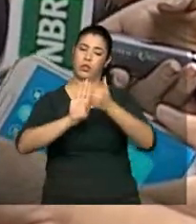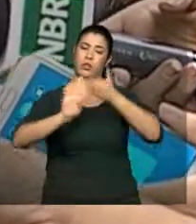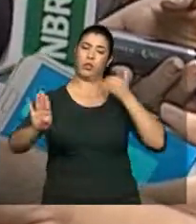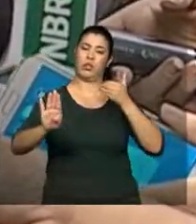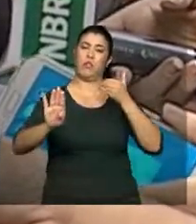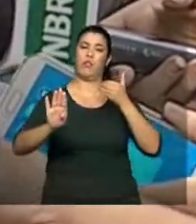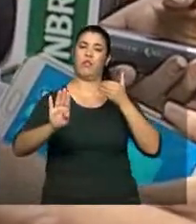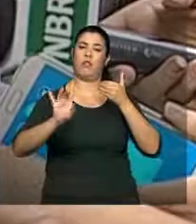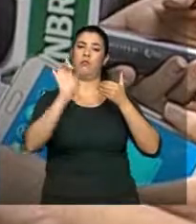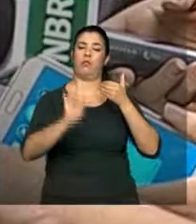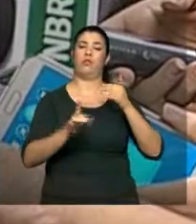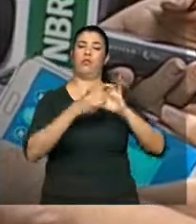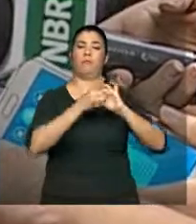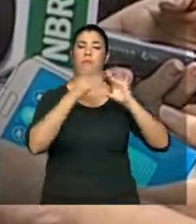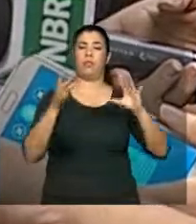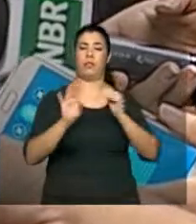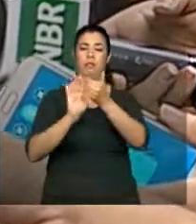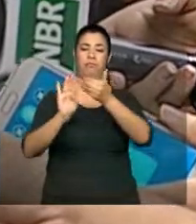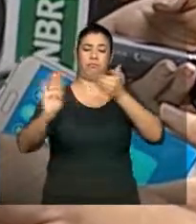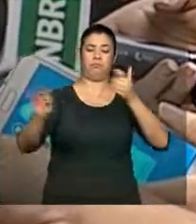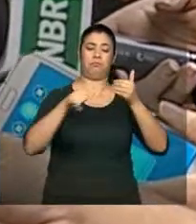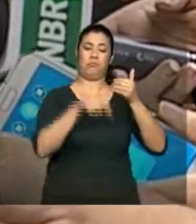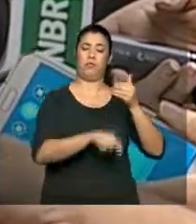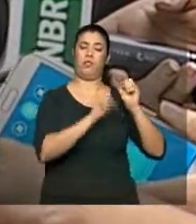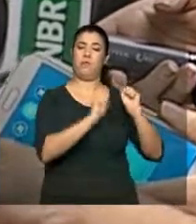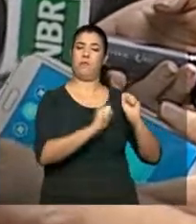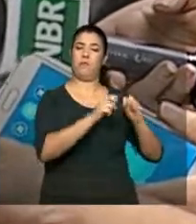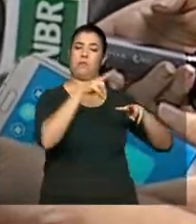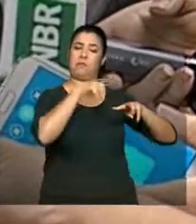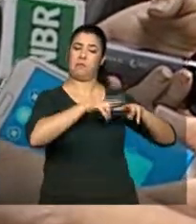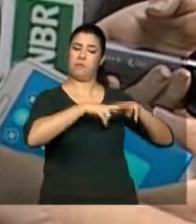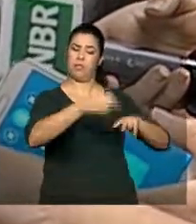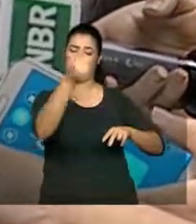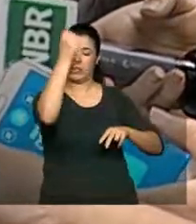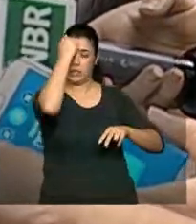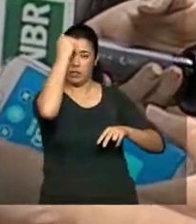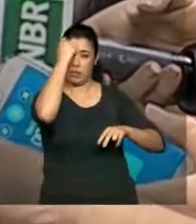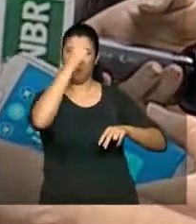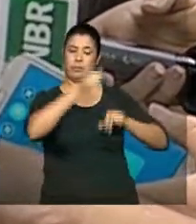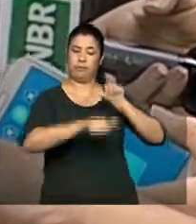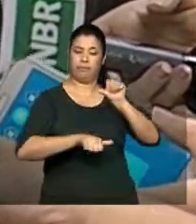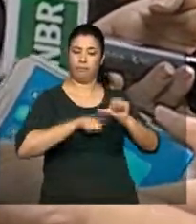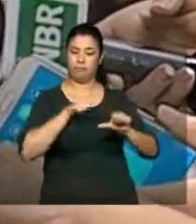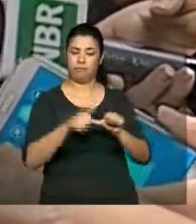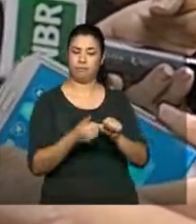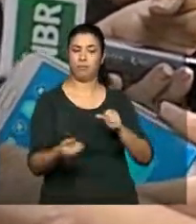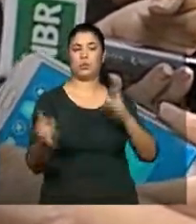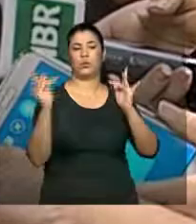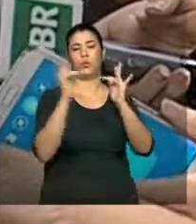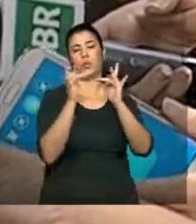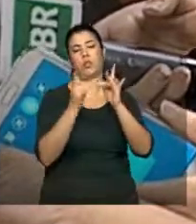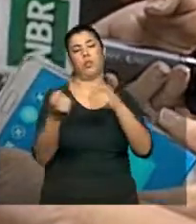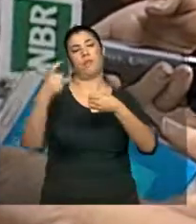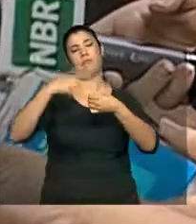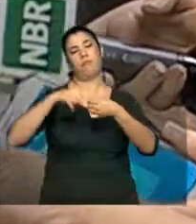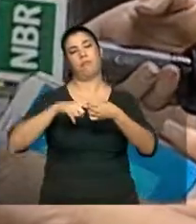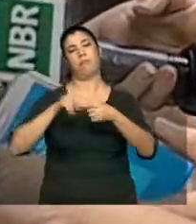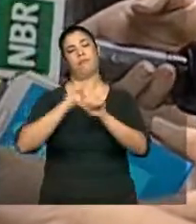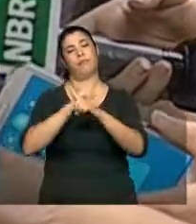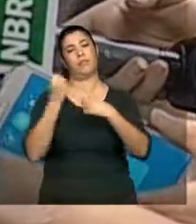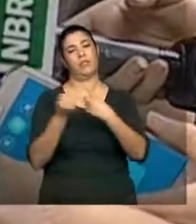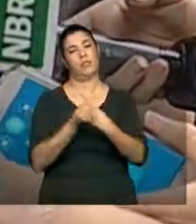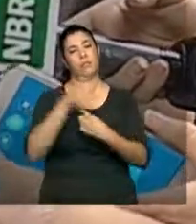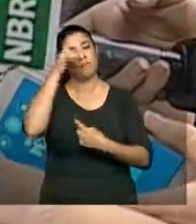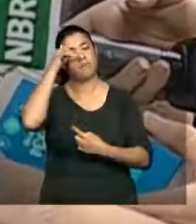pessoa para que ela possa se arrepender, se ressocializar e voltar à sociedade para não cometer novos